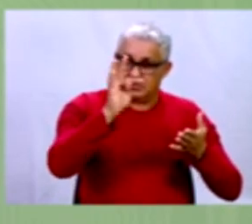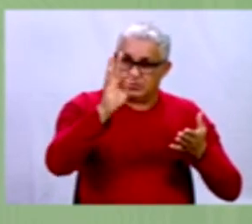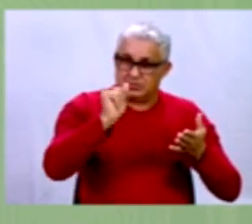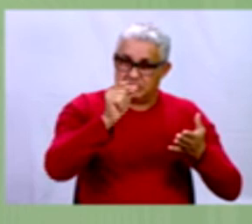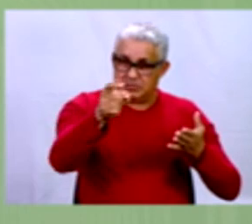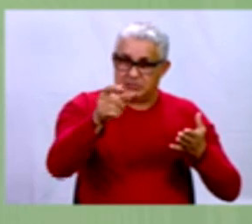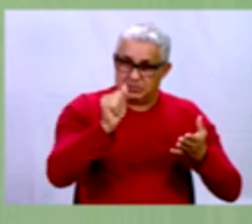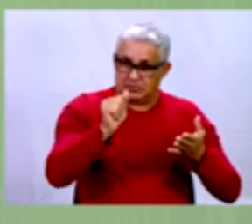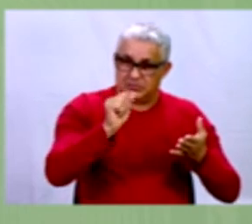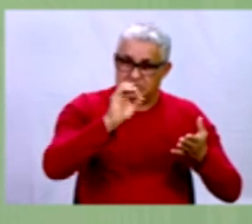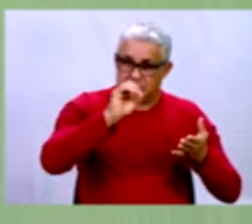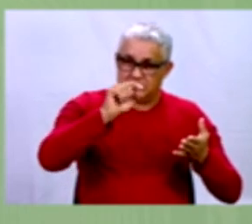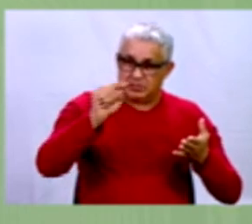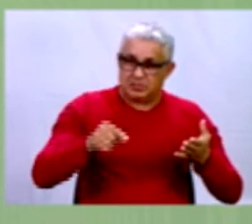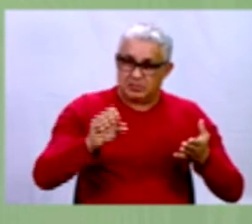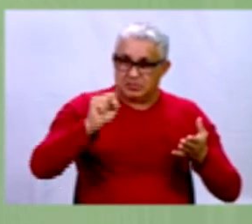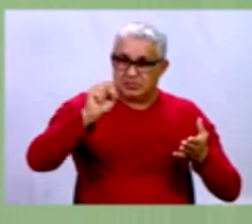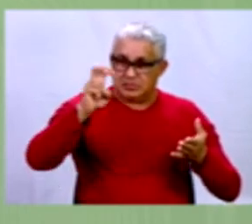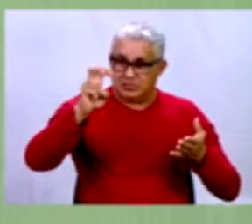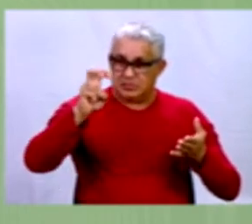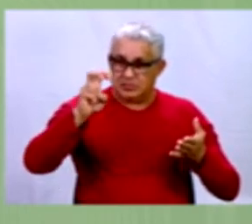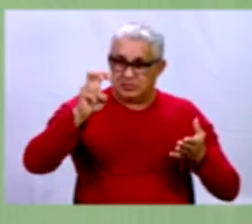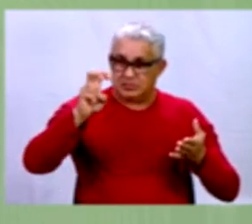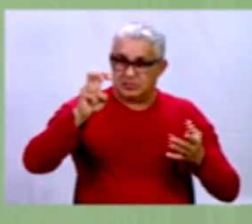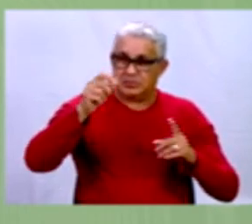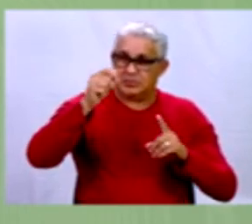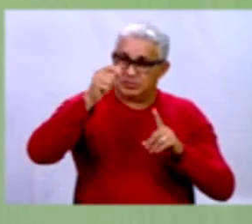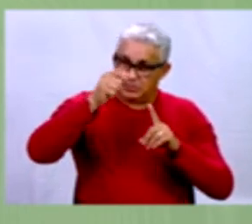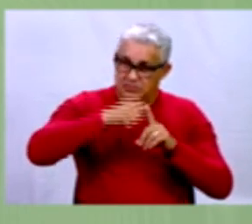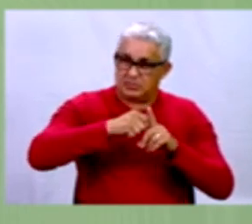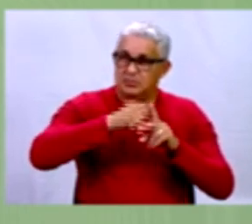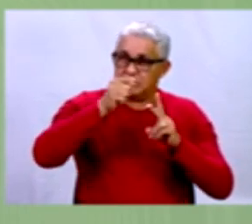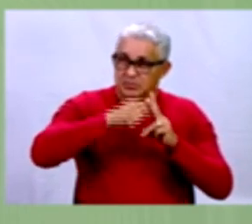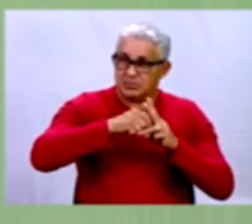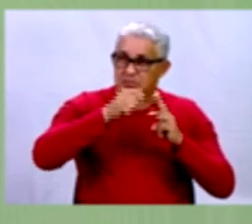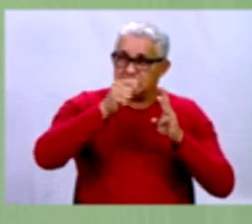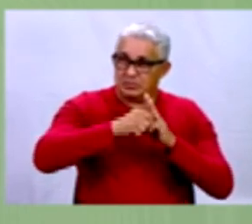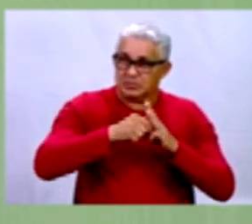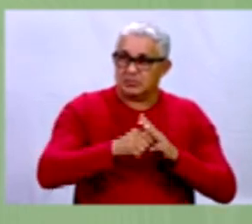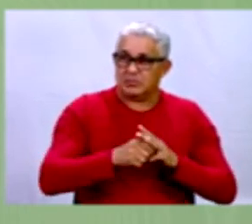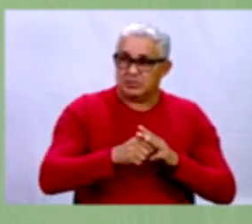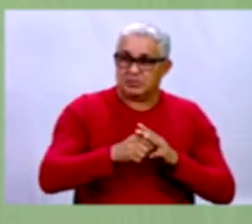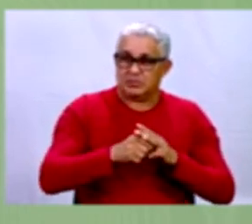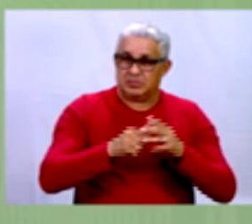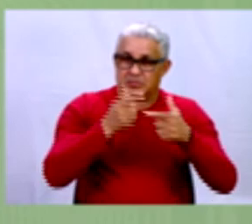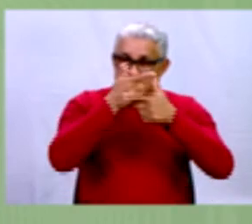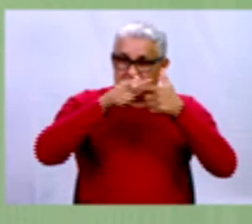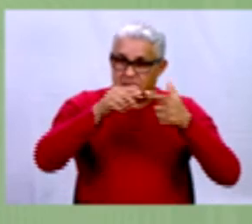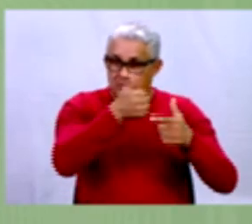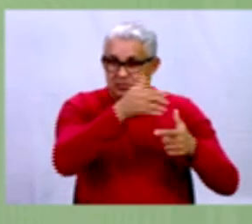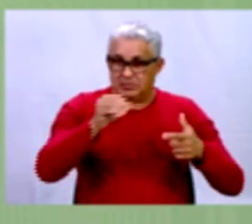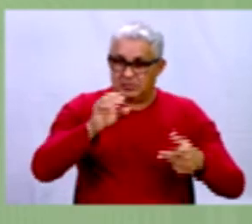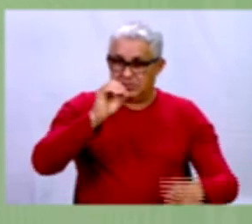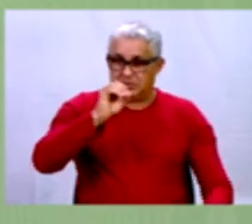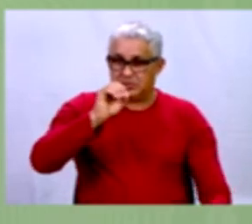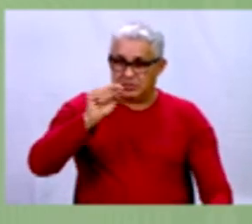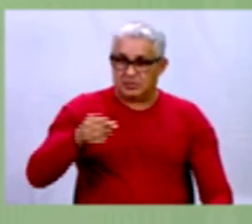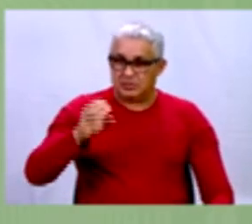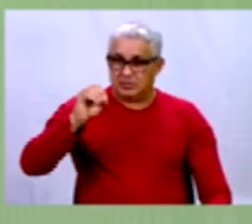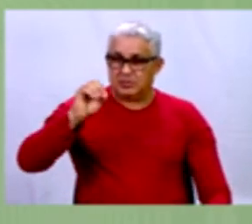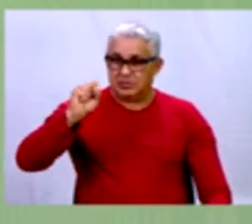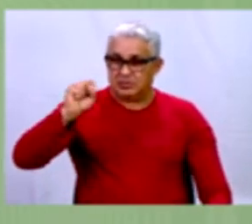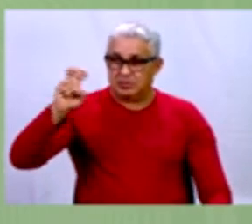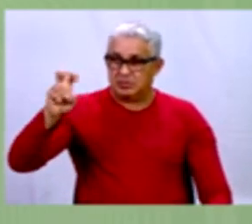é 0,85 ao mês. Isso, divididos por 100, vai dar 0,085. A fórmula